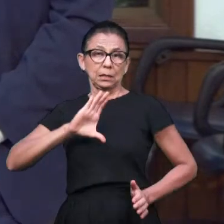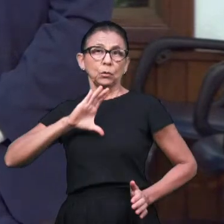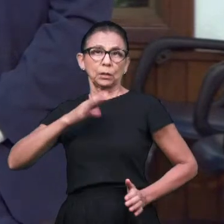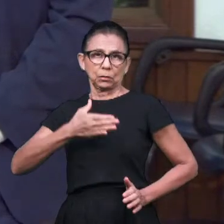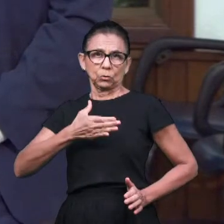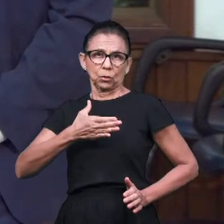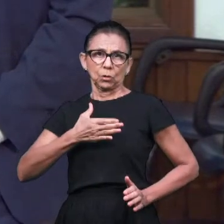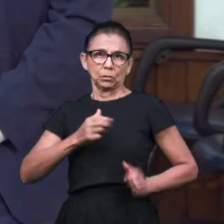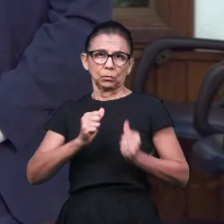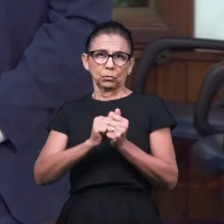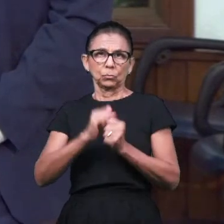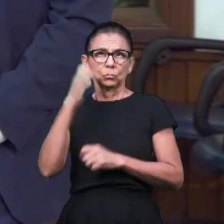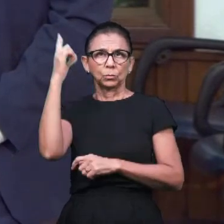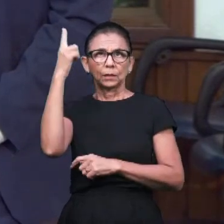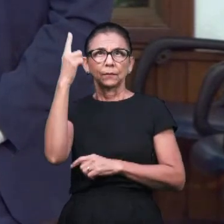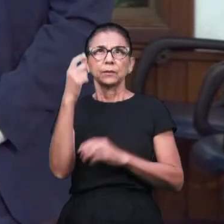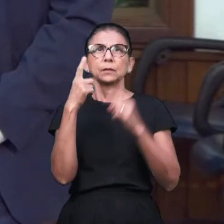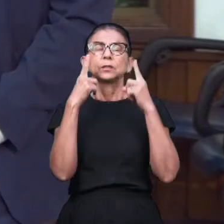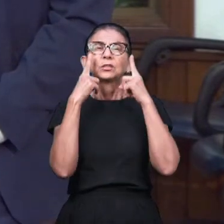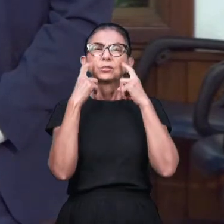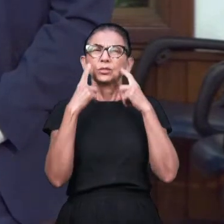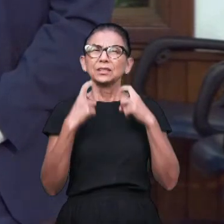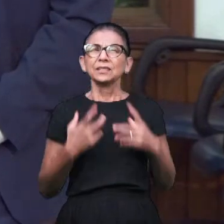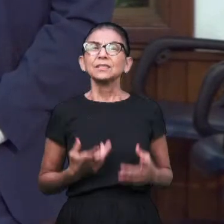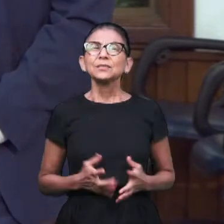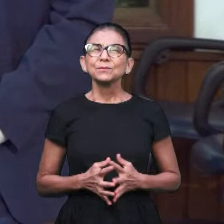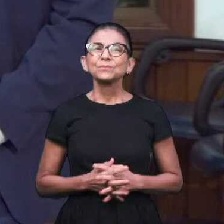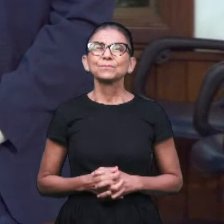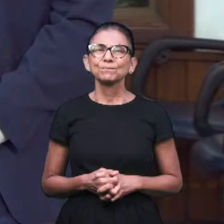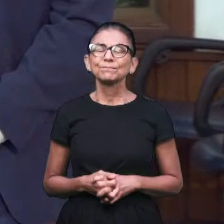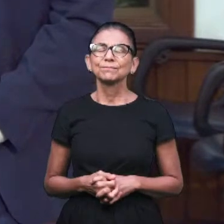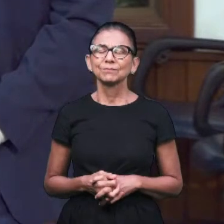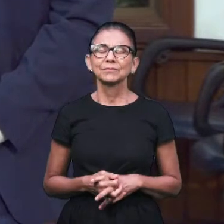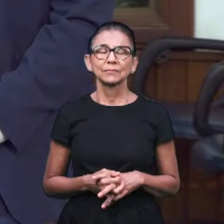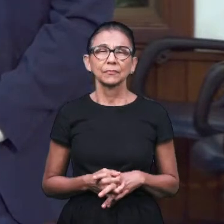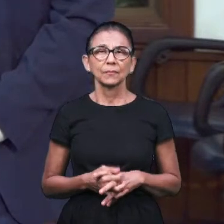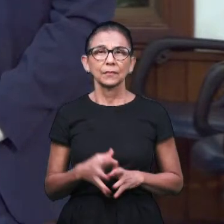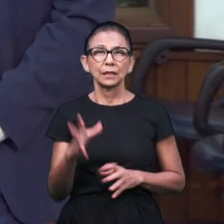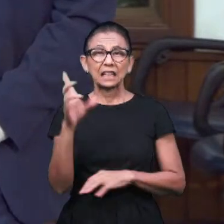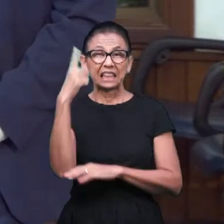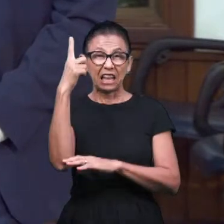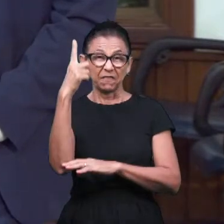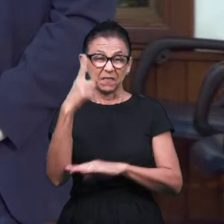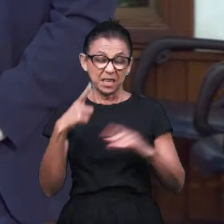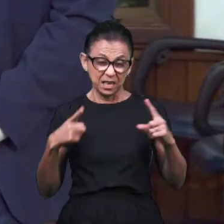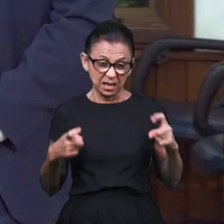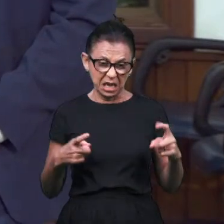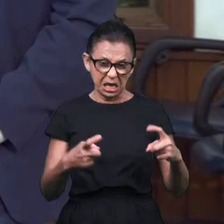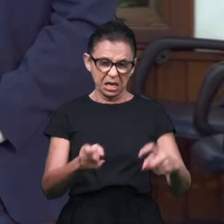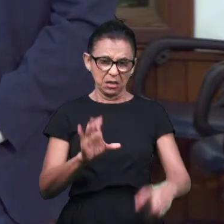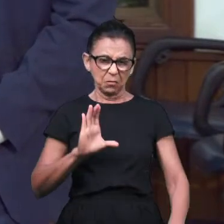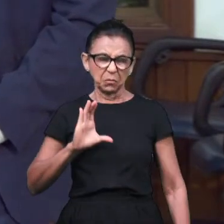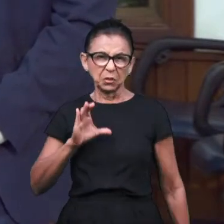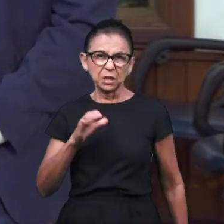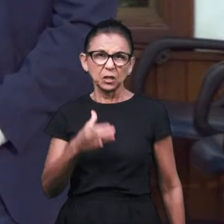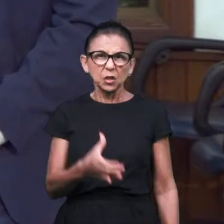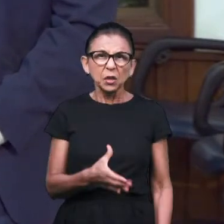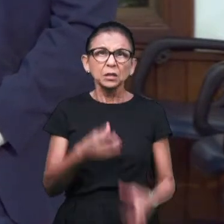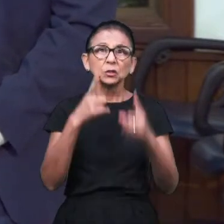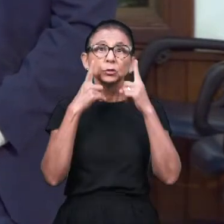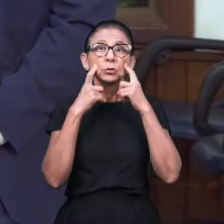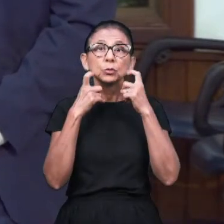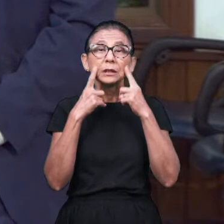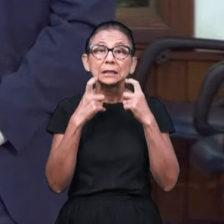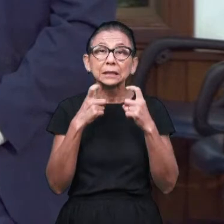valente, Davi era guerreiro, o homem valente mesmo, e os guerreiros valentes, e todo mundo chorando, porque